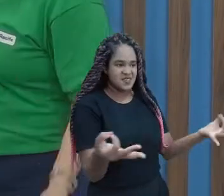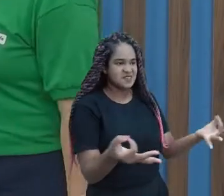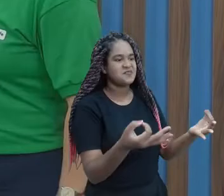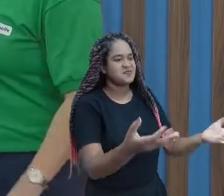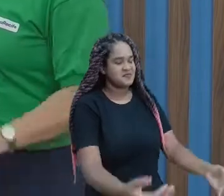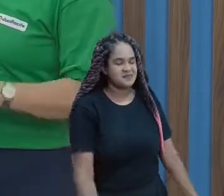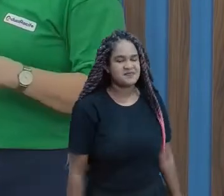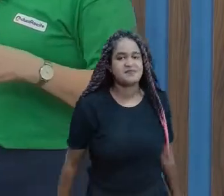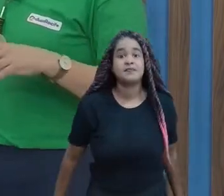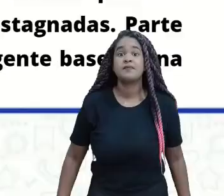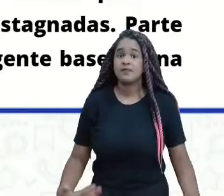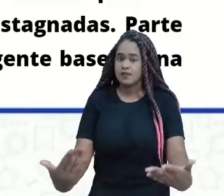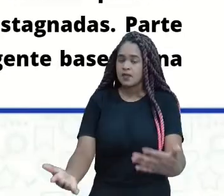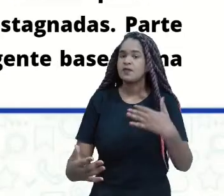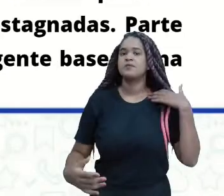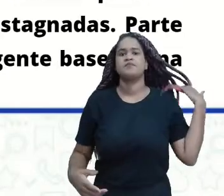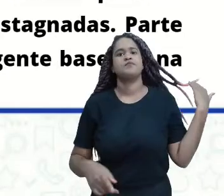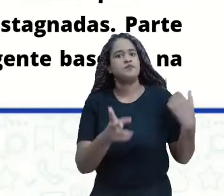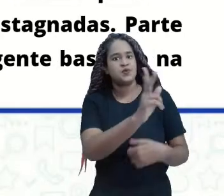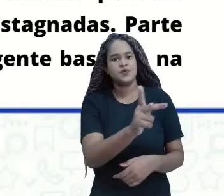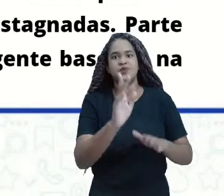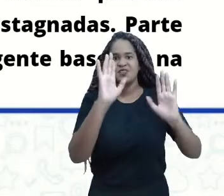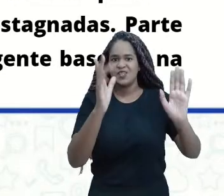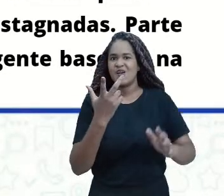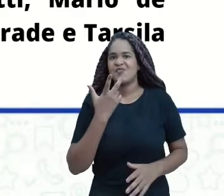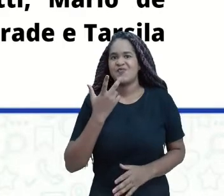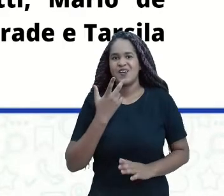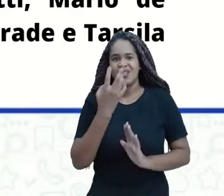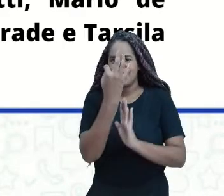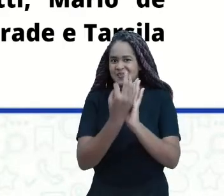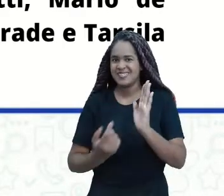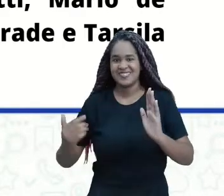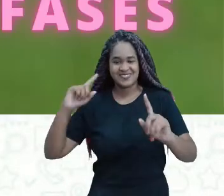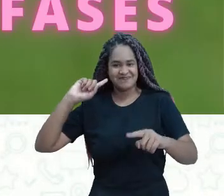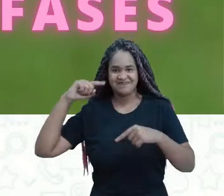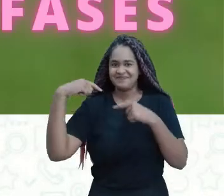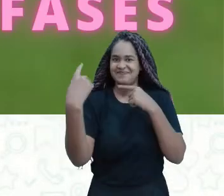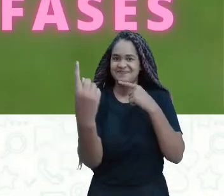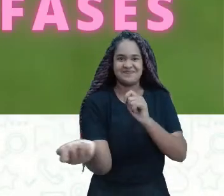ser melhor. Então, Henrique já disse tudo, eu já vou pular esse texto aí. Bora-se embora.